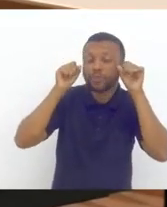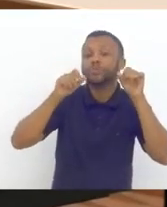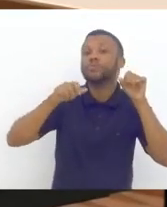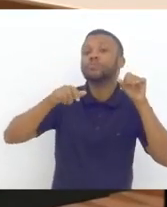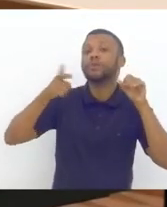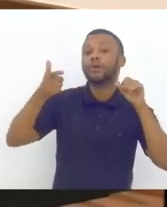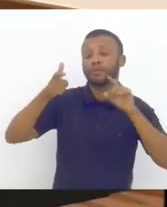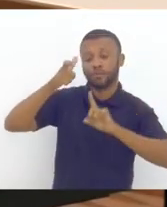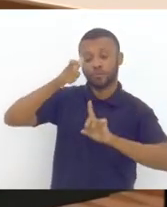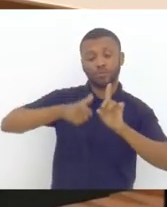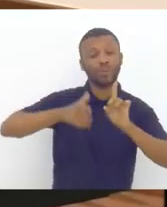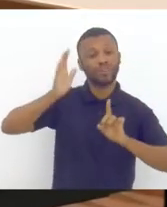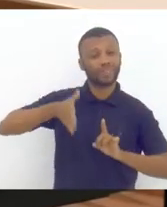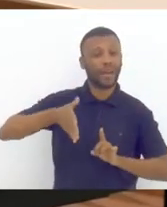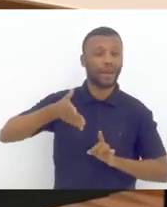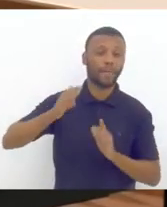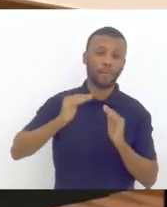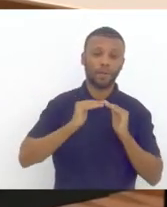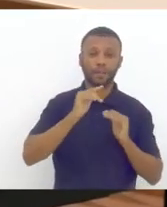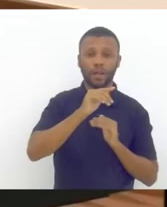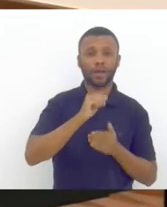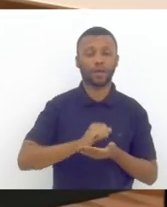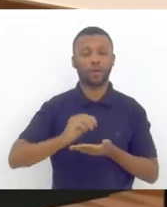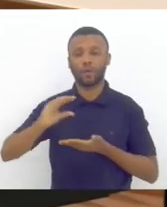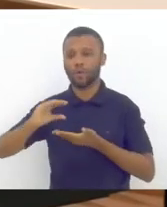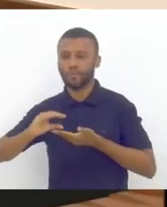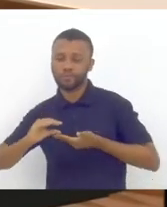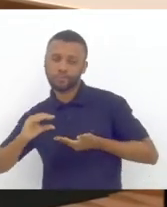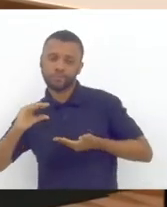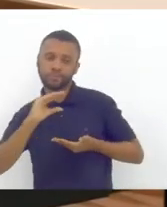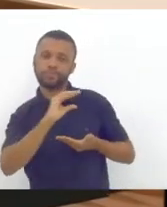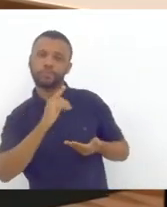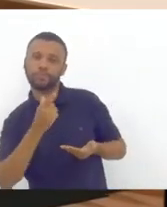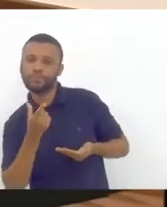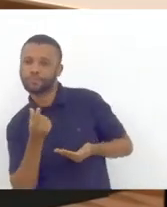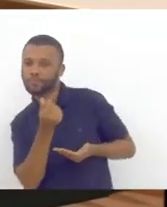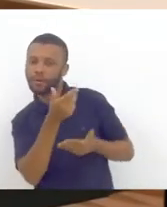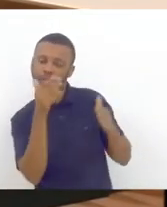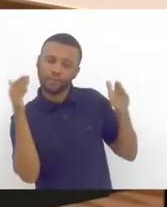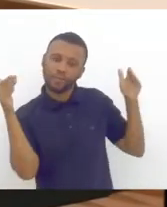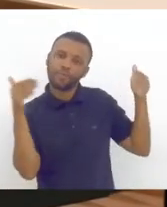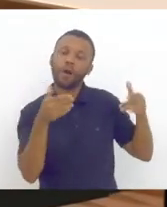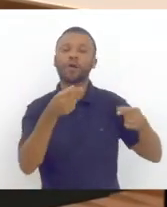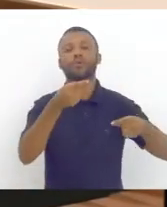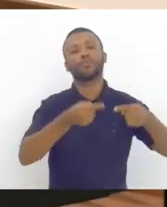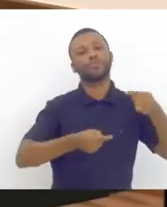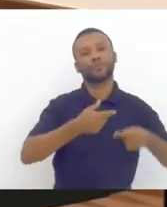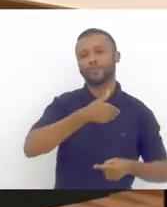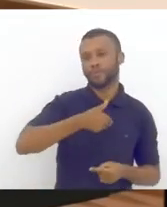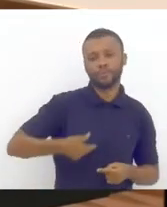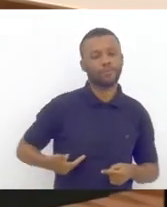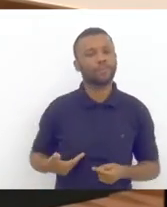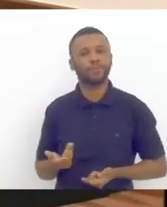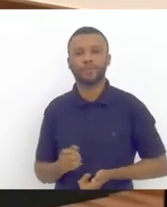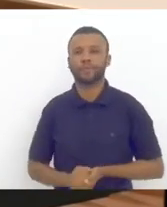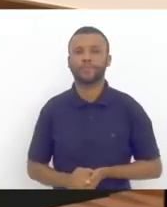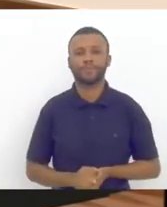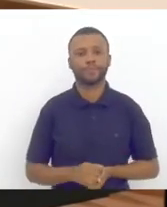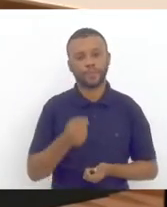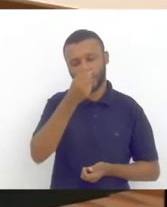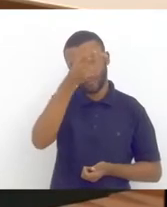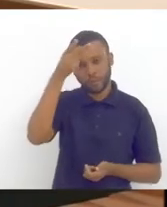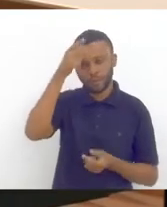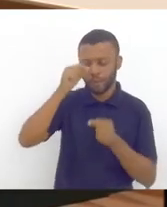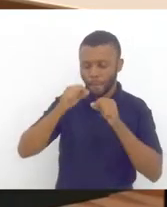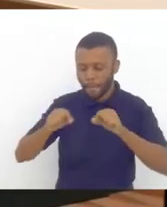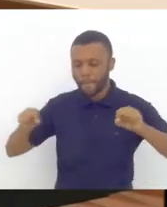né? O recurso financeiro é indutor de políticas públicas em educação. Os municípios pobres